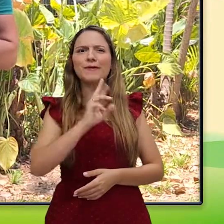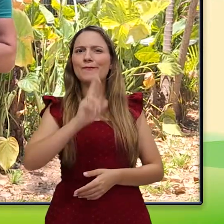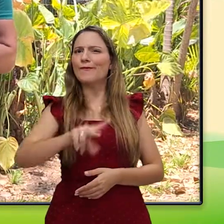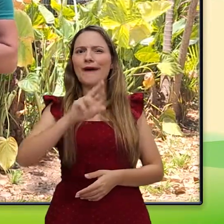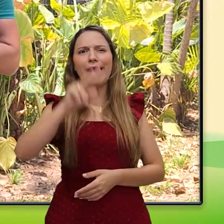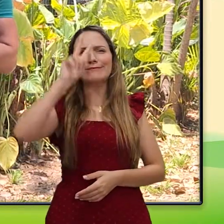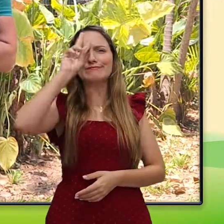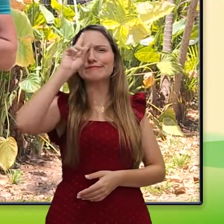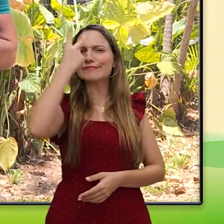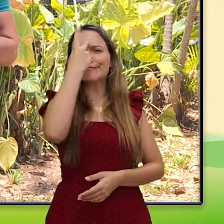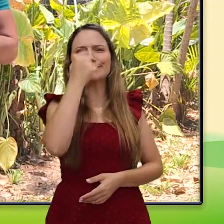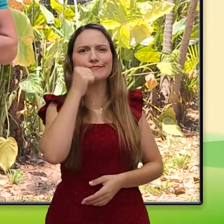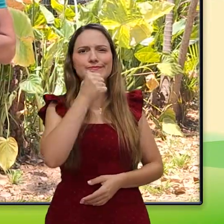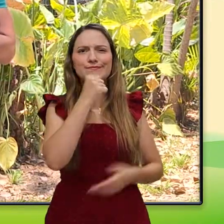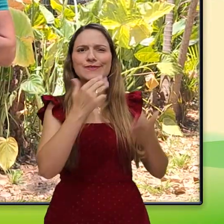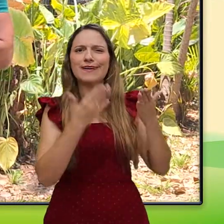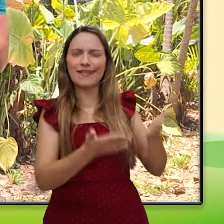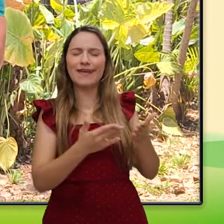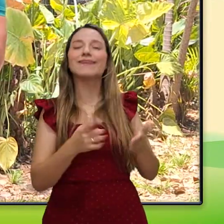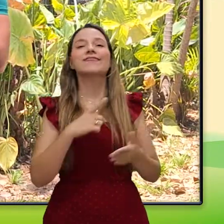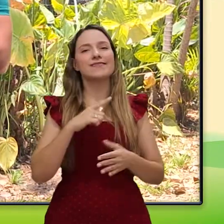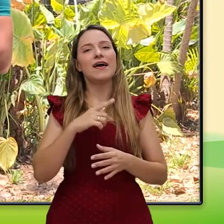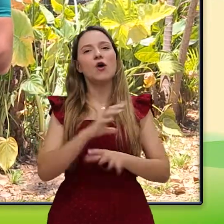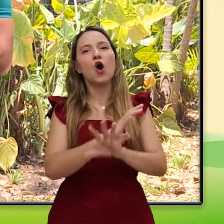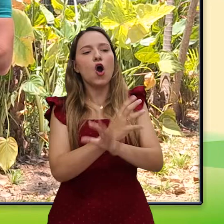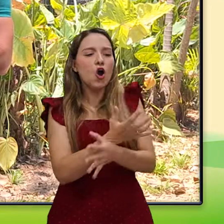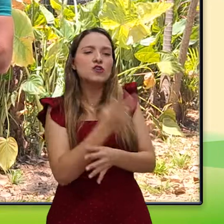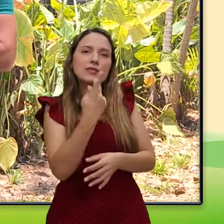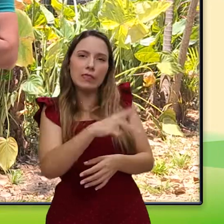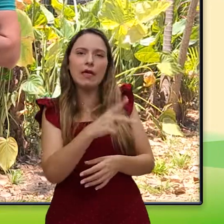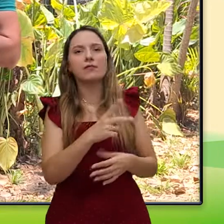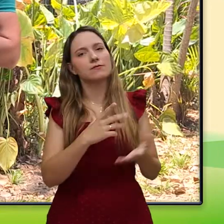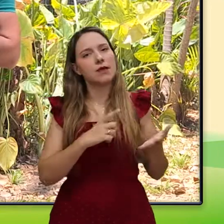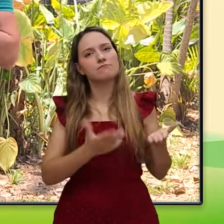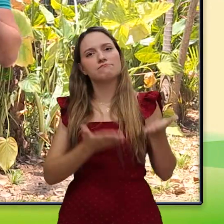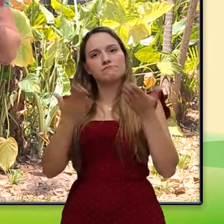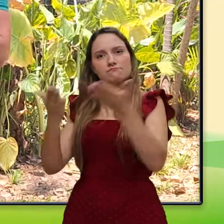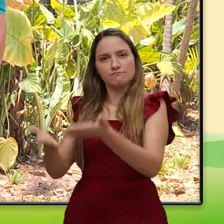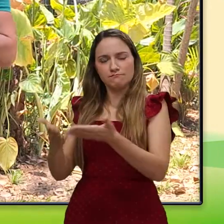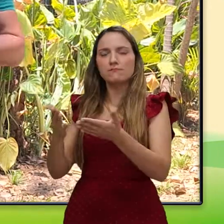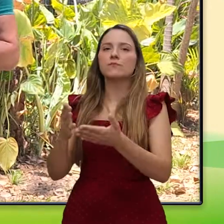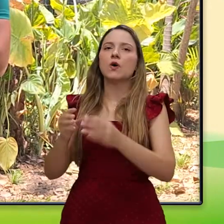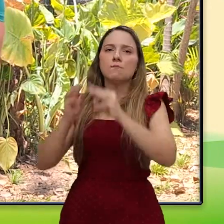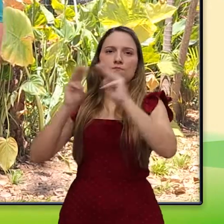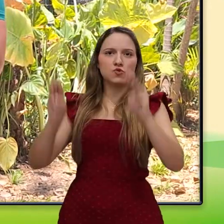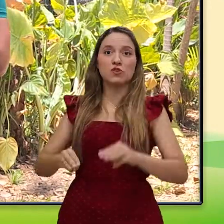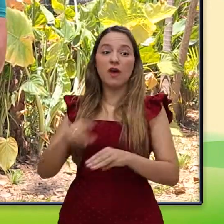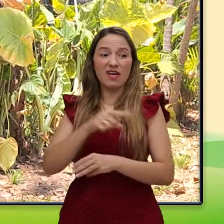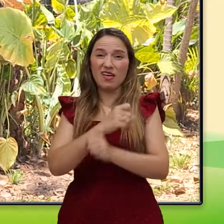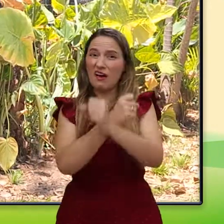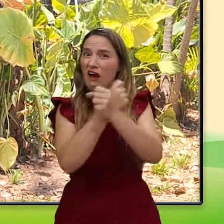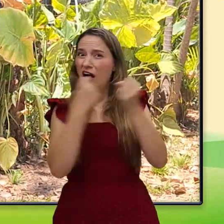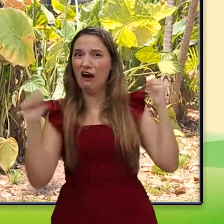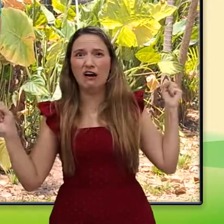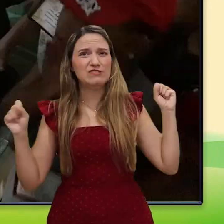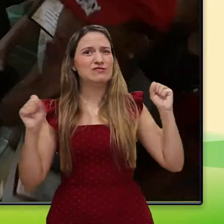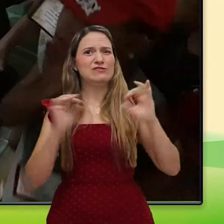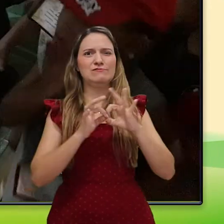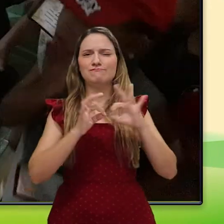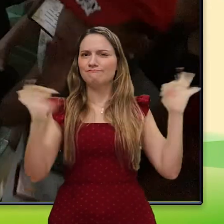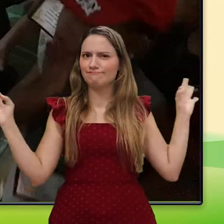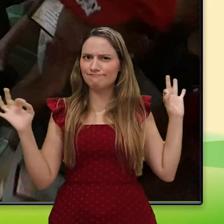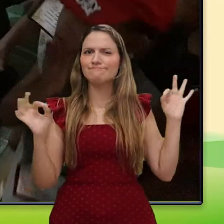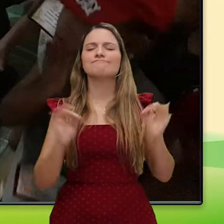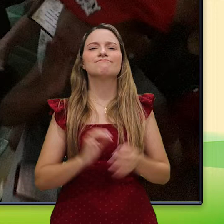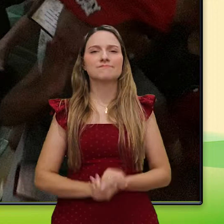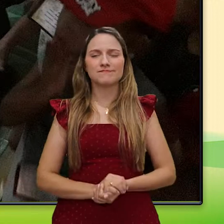Mas hoje o Jacinto ele está no museu, que esperamos que em breve seja reaberto e vai estar disponível aí para visitação de todos. E realmente ele é gigante.